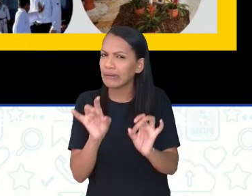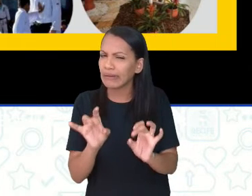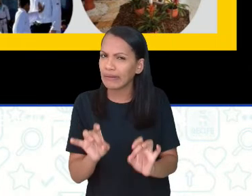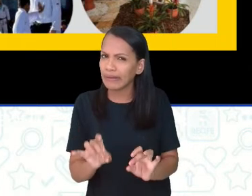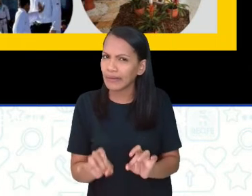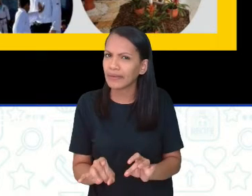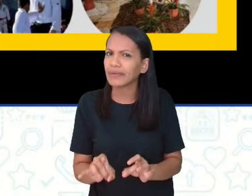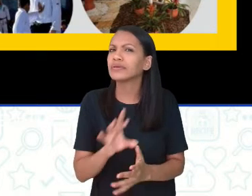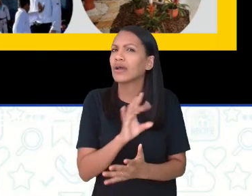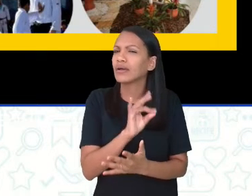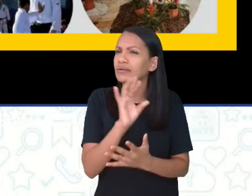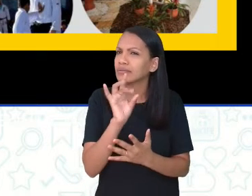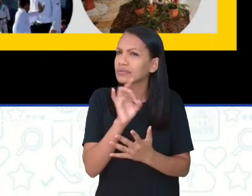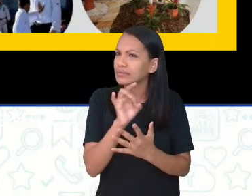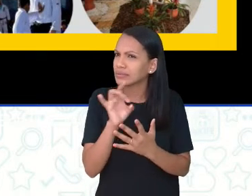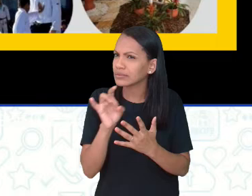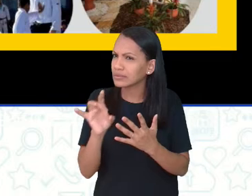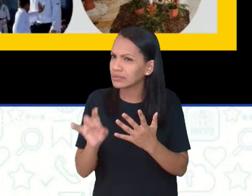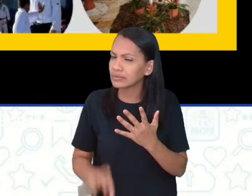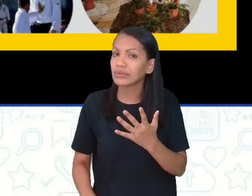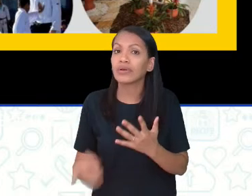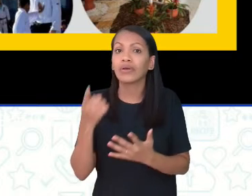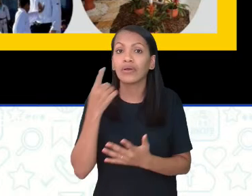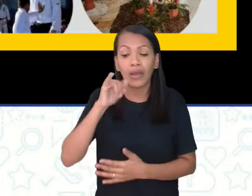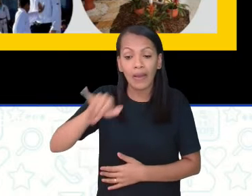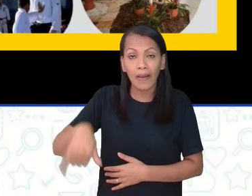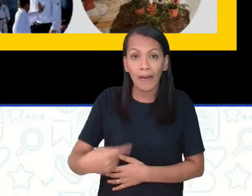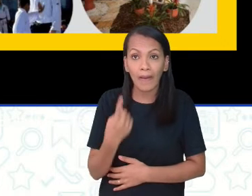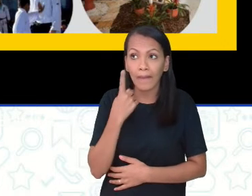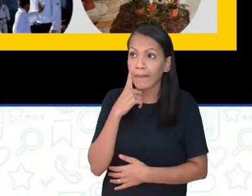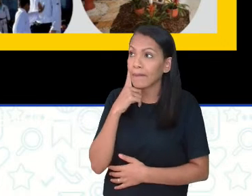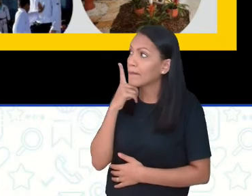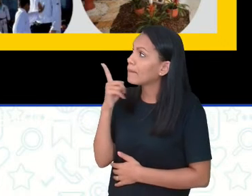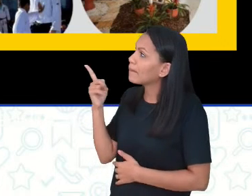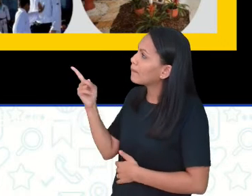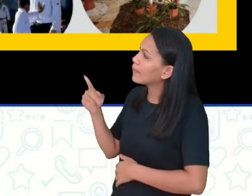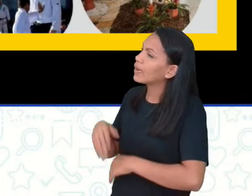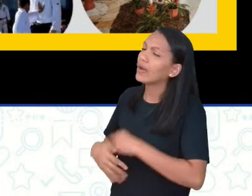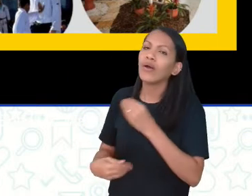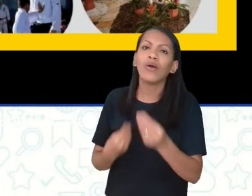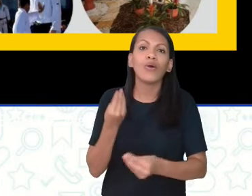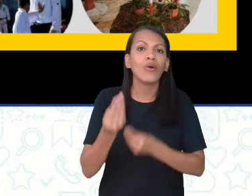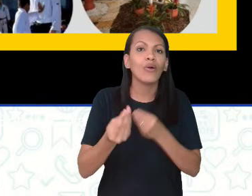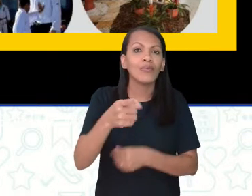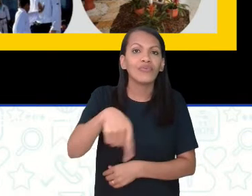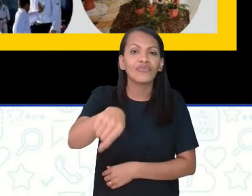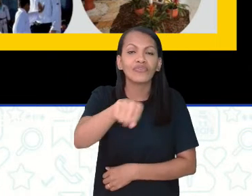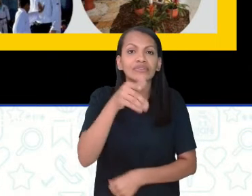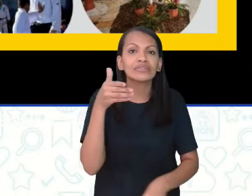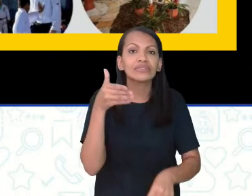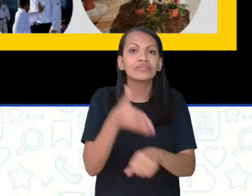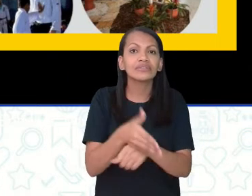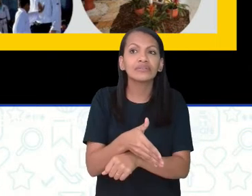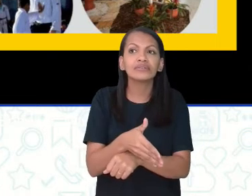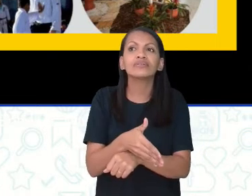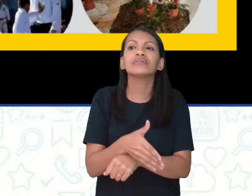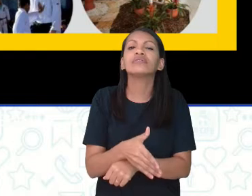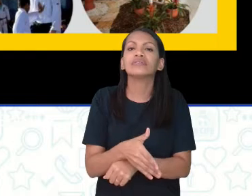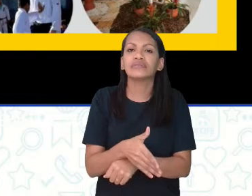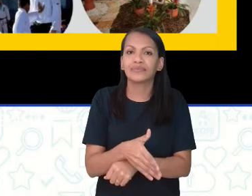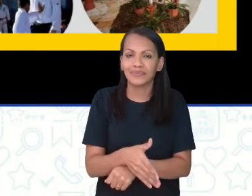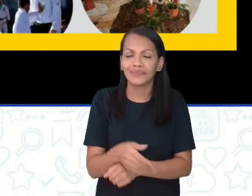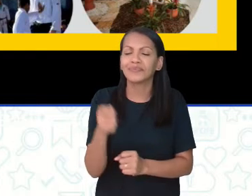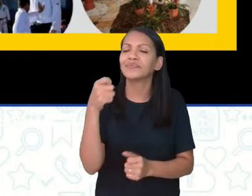vários locais. Inclusive, já vou aproveitar essa tela grande para falar de como você acessa o Compaz. Ó. Tem aí os requisitos